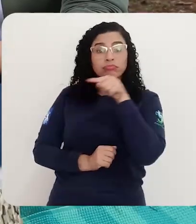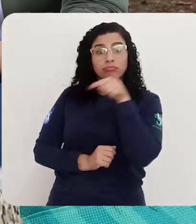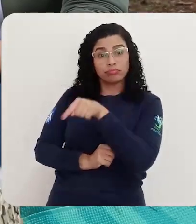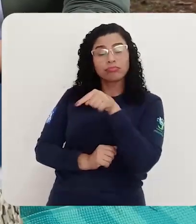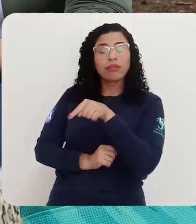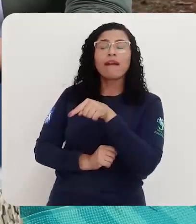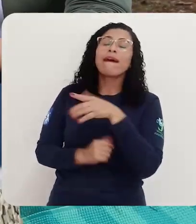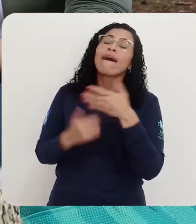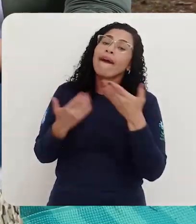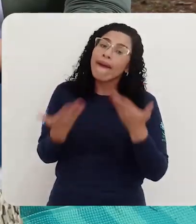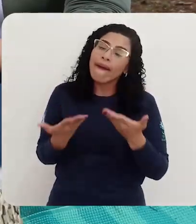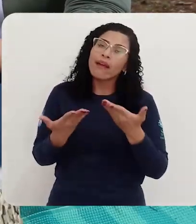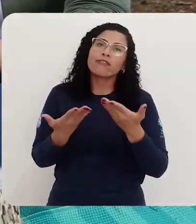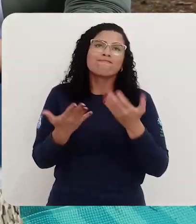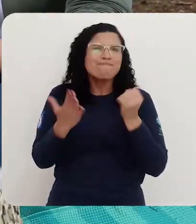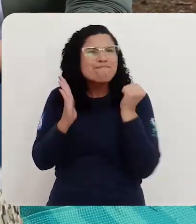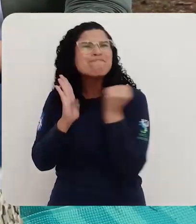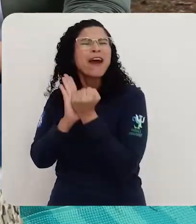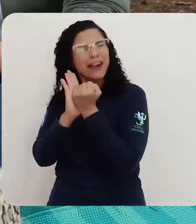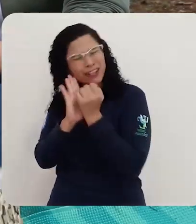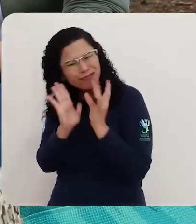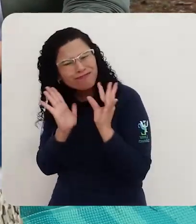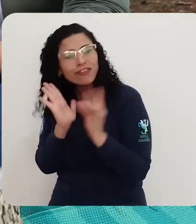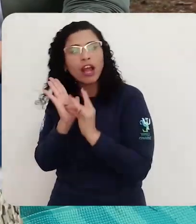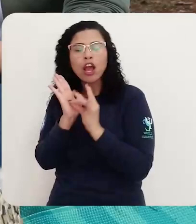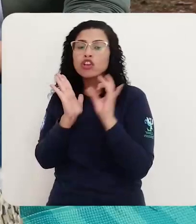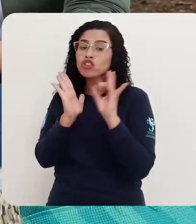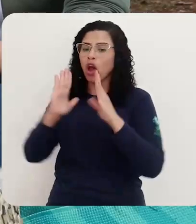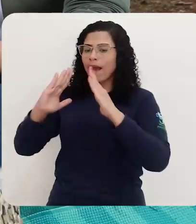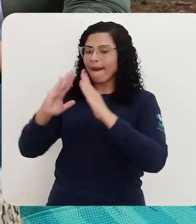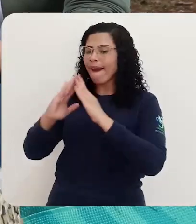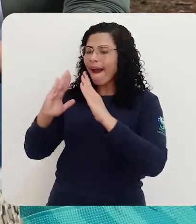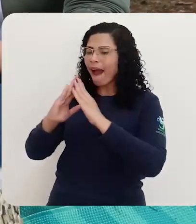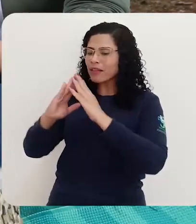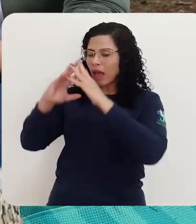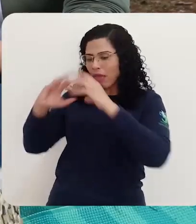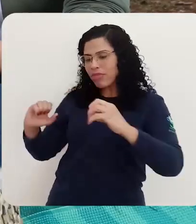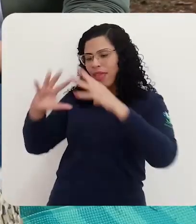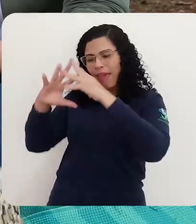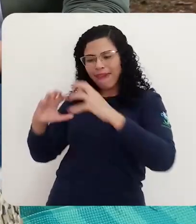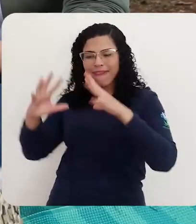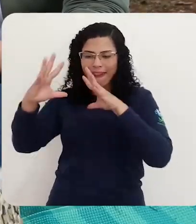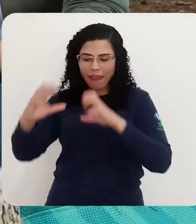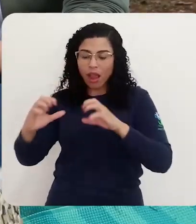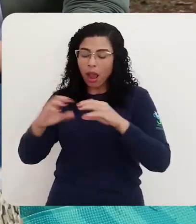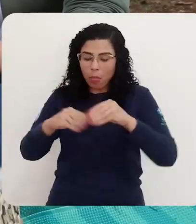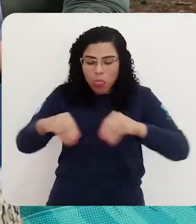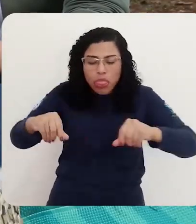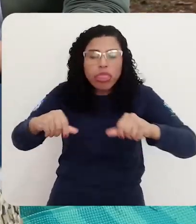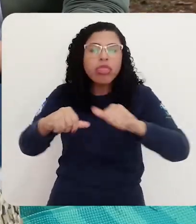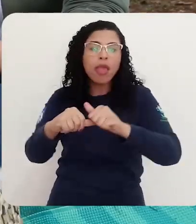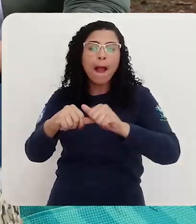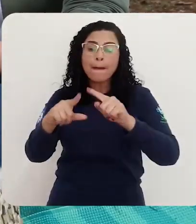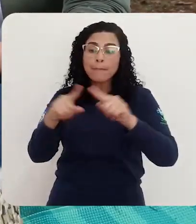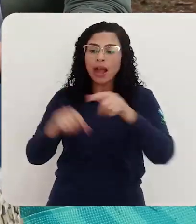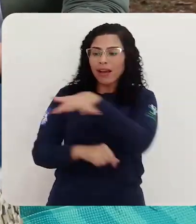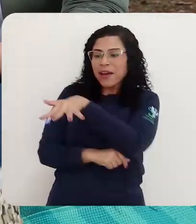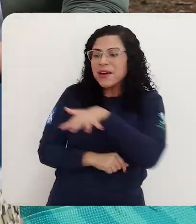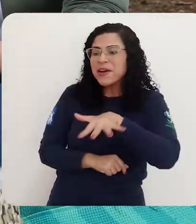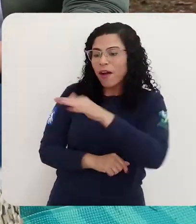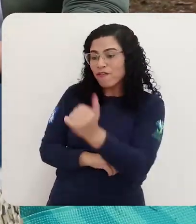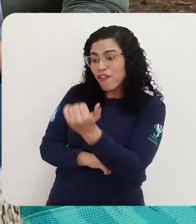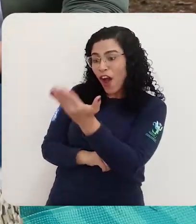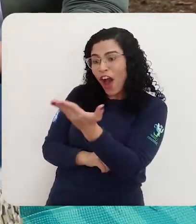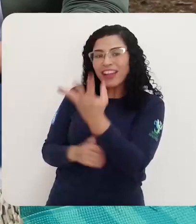esses ambientes, né, lá na aldeia é bem marcante. Não somente a casa de taipa, né, o chão de barro, mas também